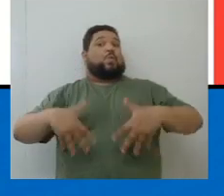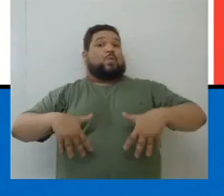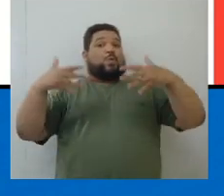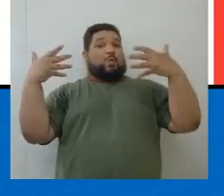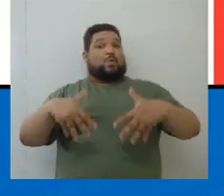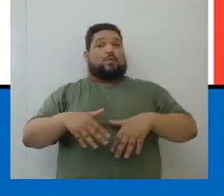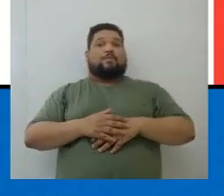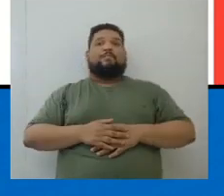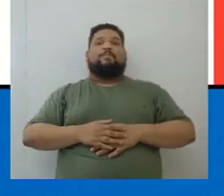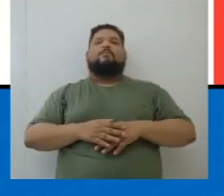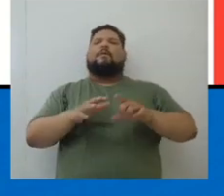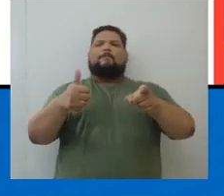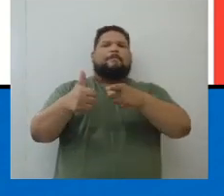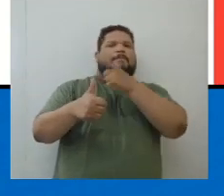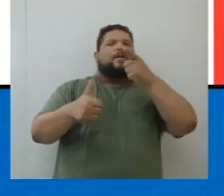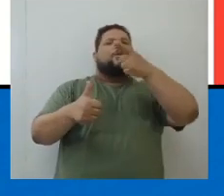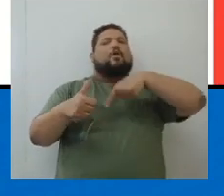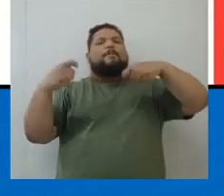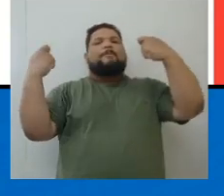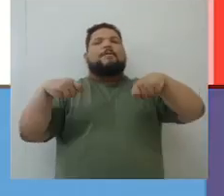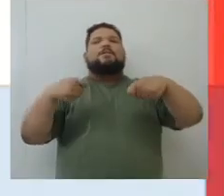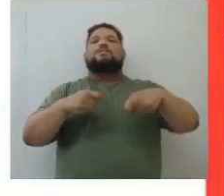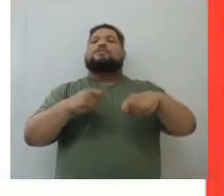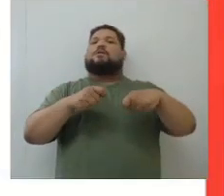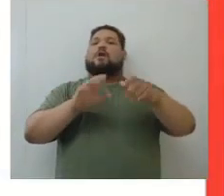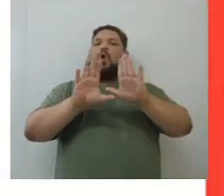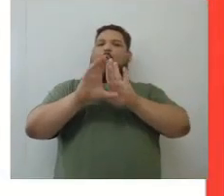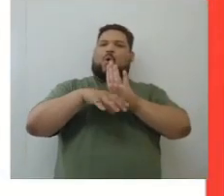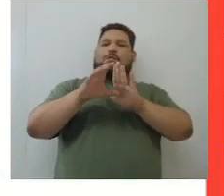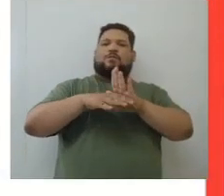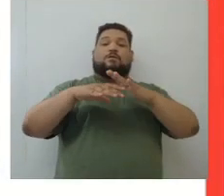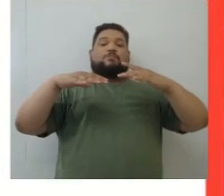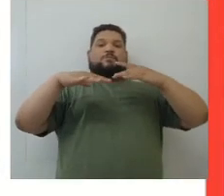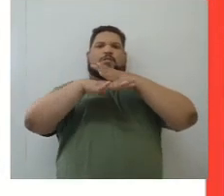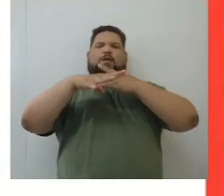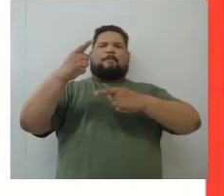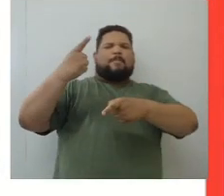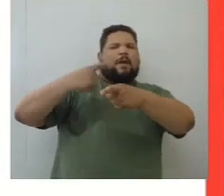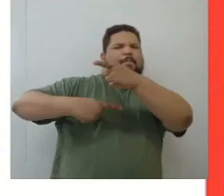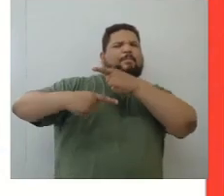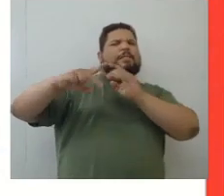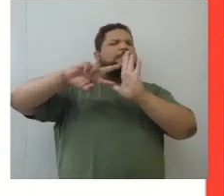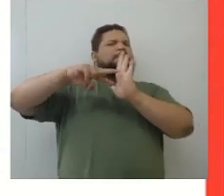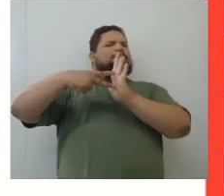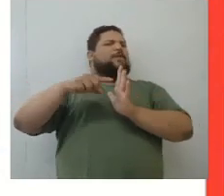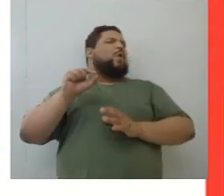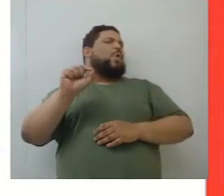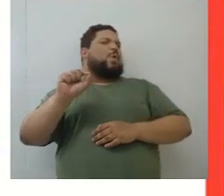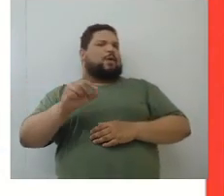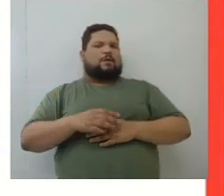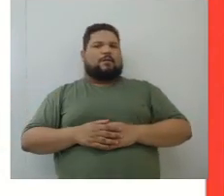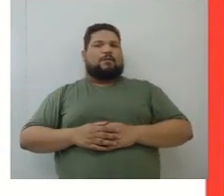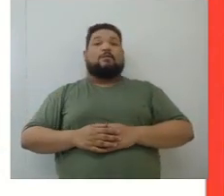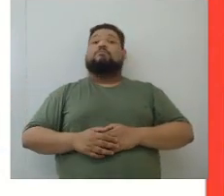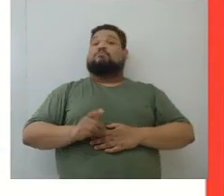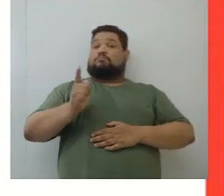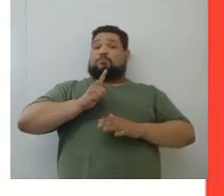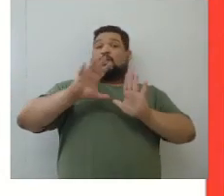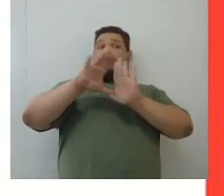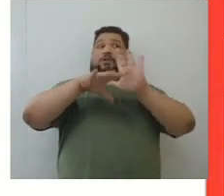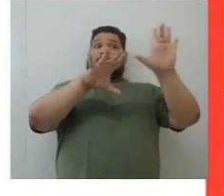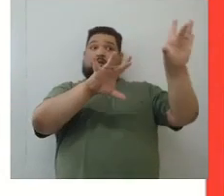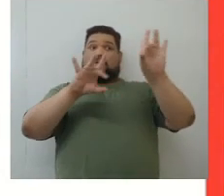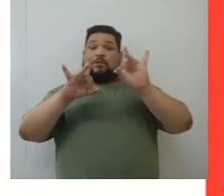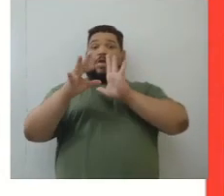gente precisa definir o que é urbanização, tá? E aí nós trazemos um conceito de